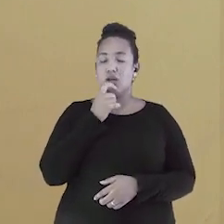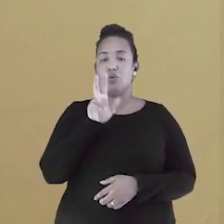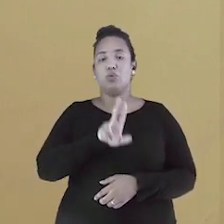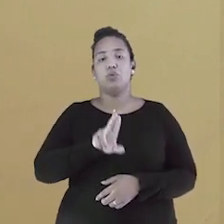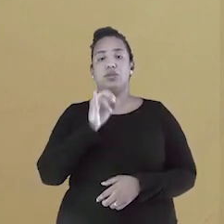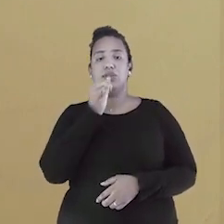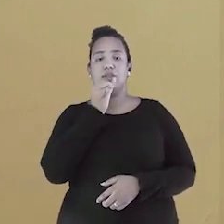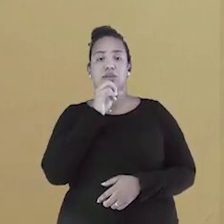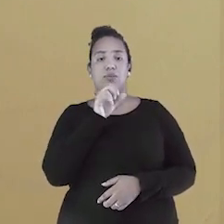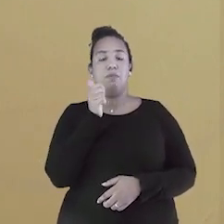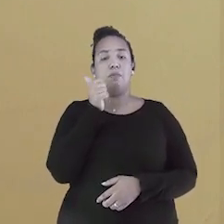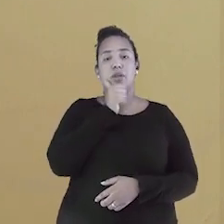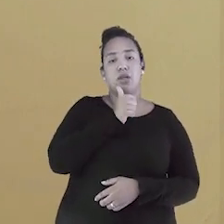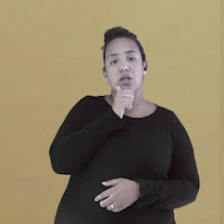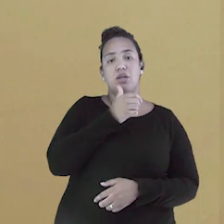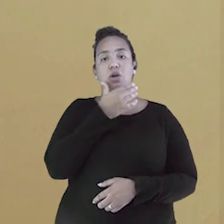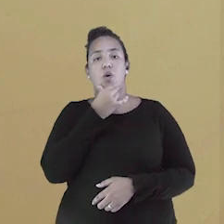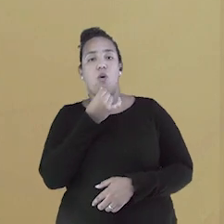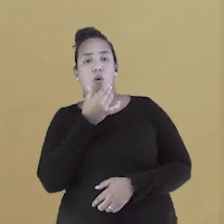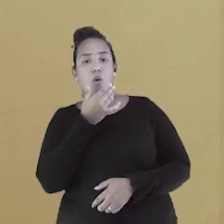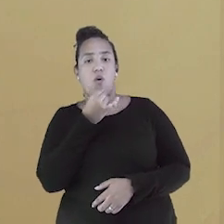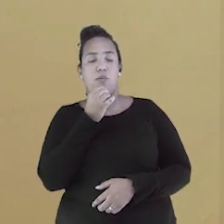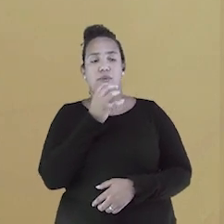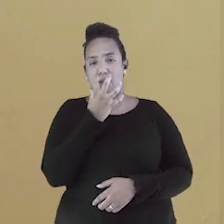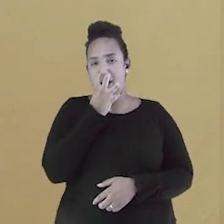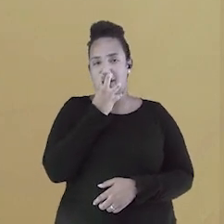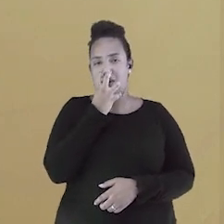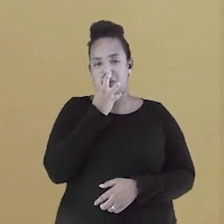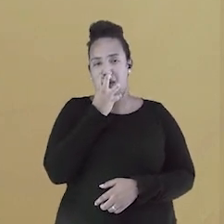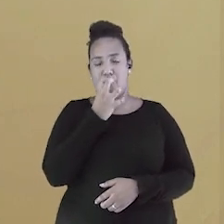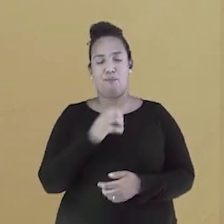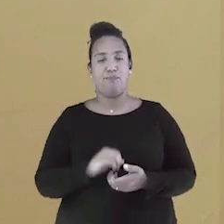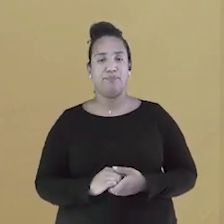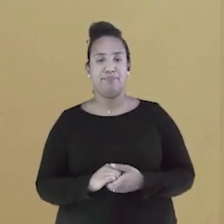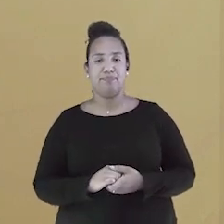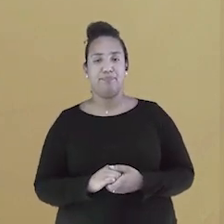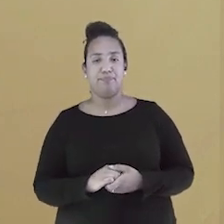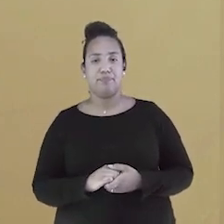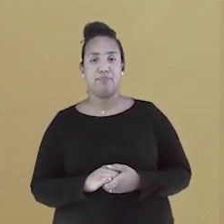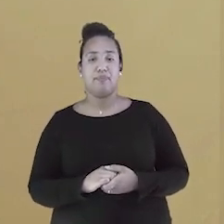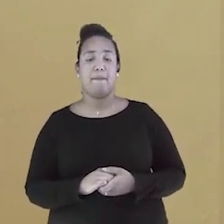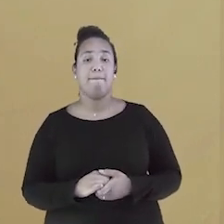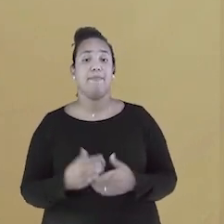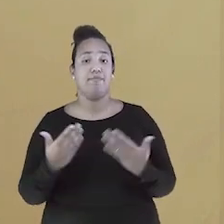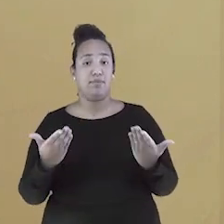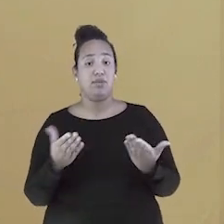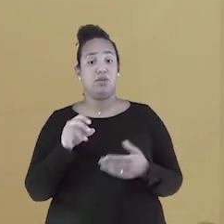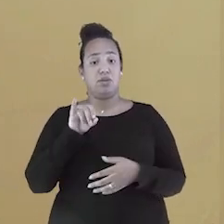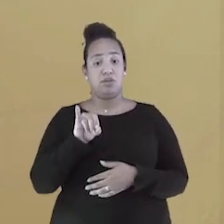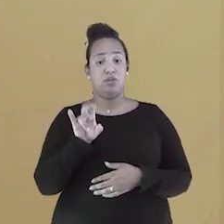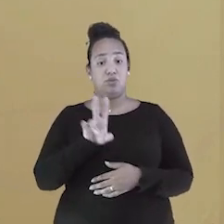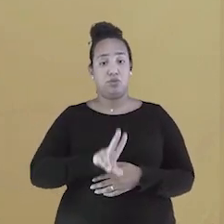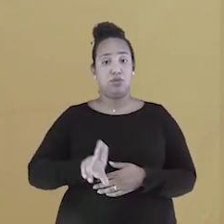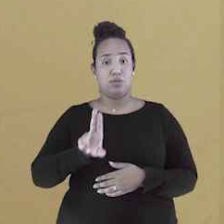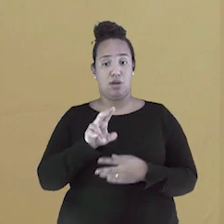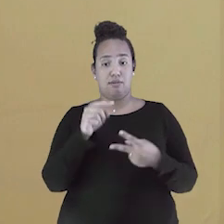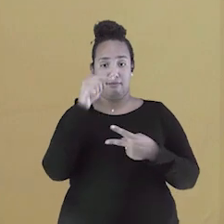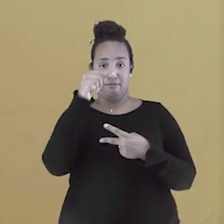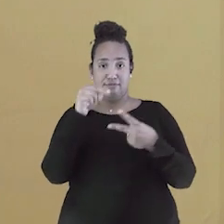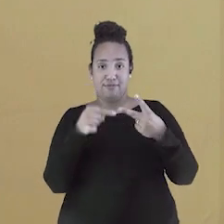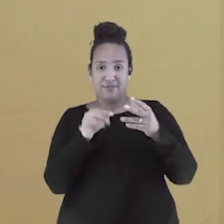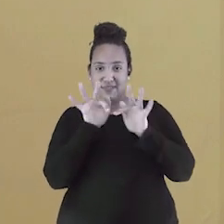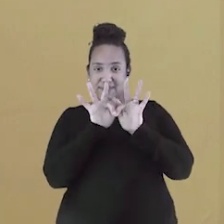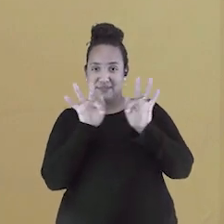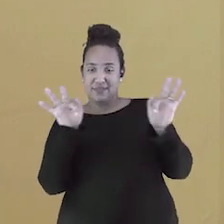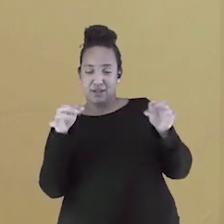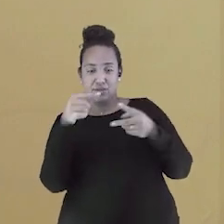seus pets, como neste caso. Portanto, this is its toy ou this is his toy, ambos são